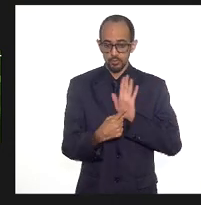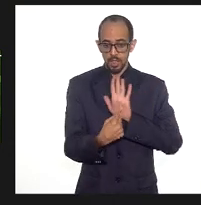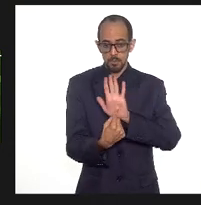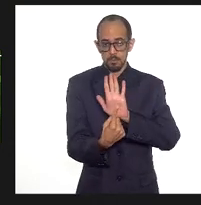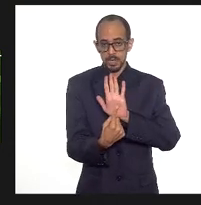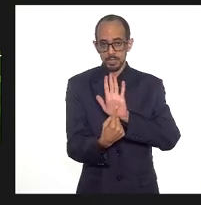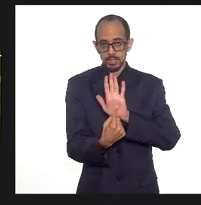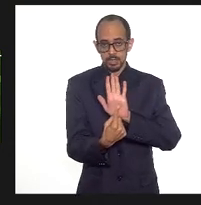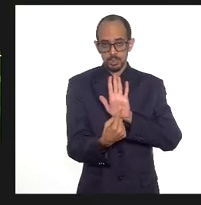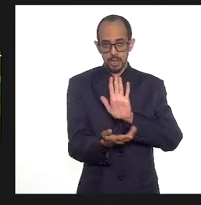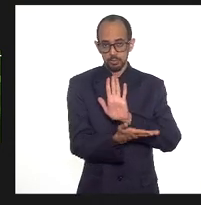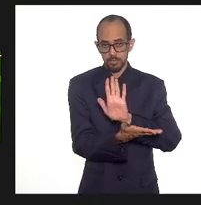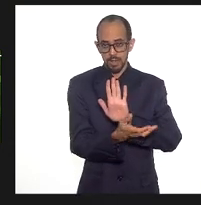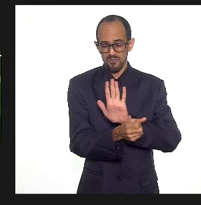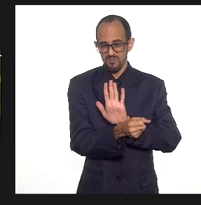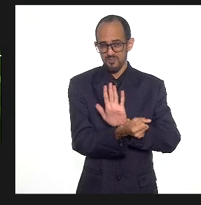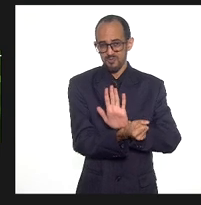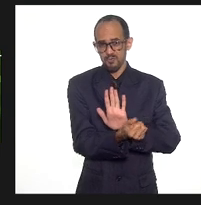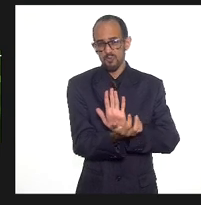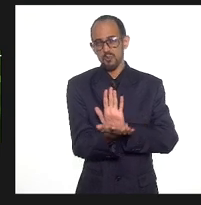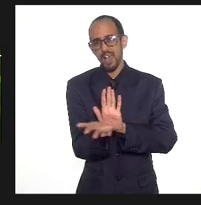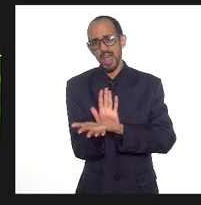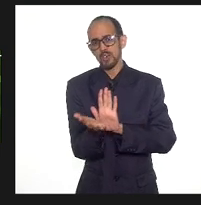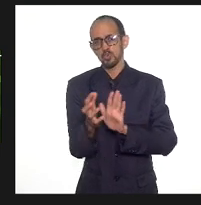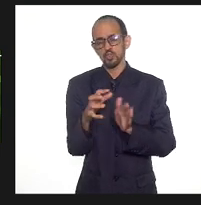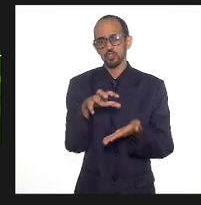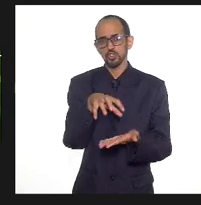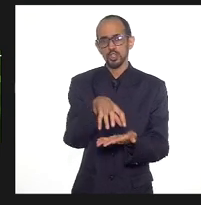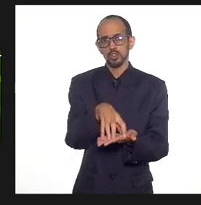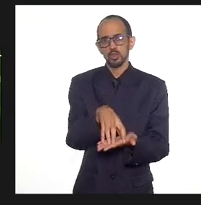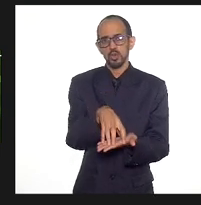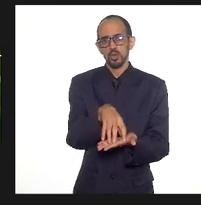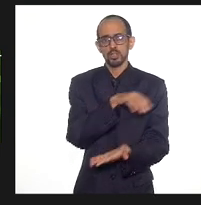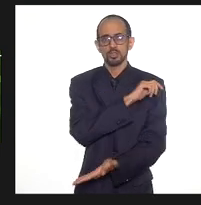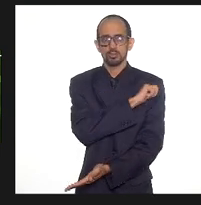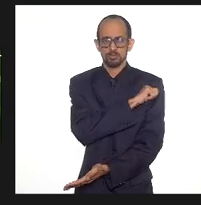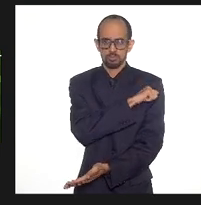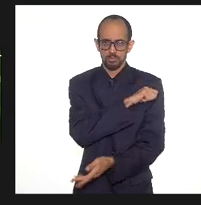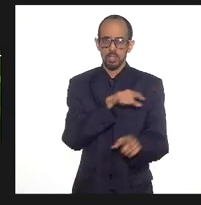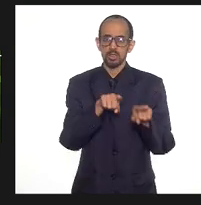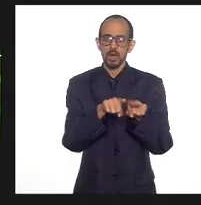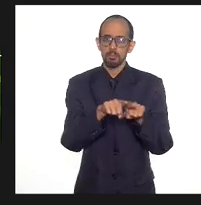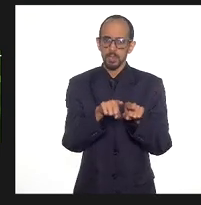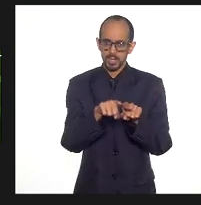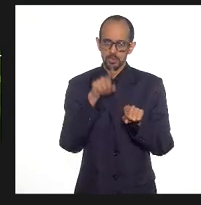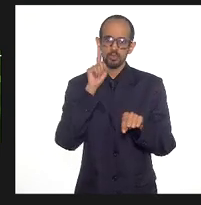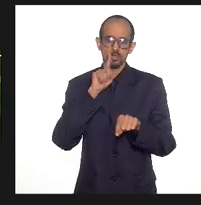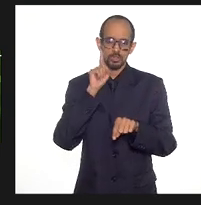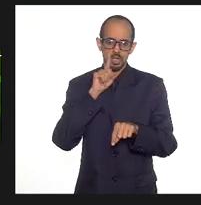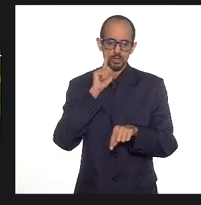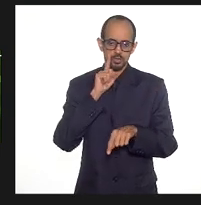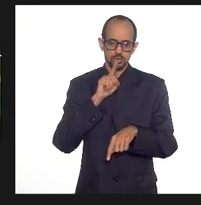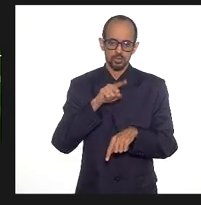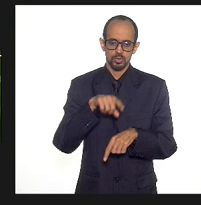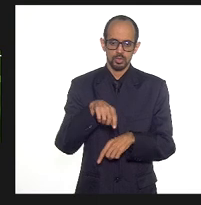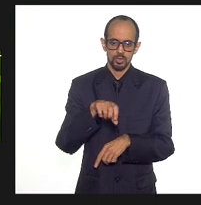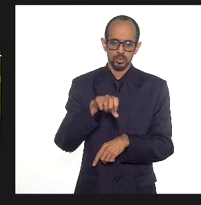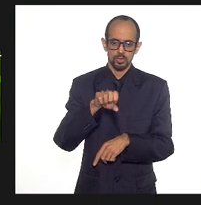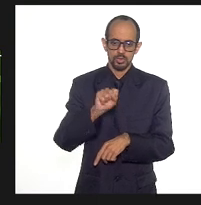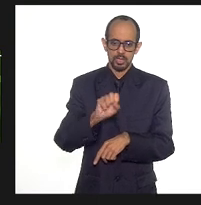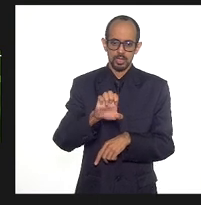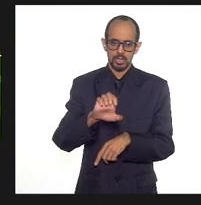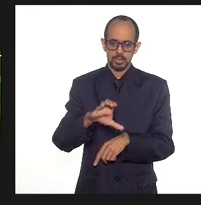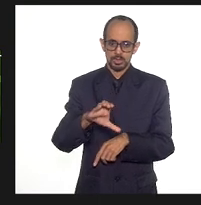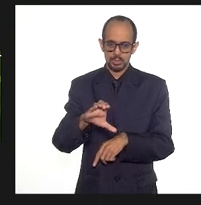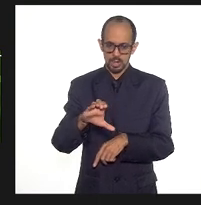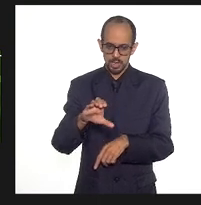para diversos órgãos reguladores, inclusive americanos, como no caso da SEC, dentre outros órgãos de controle